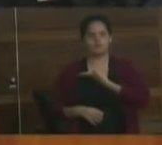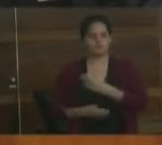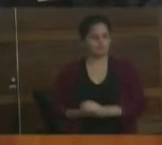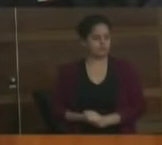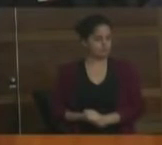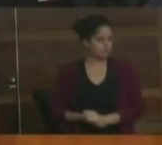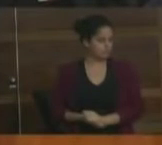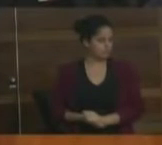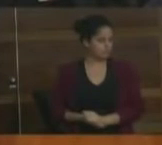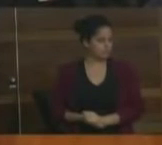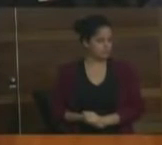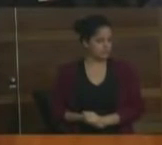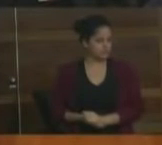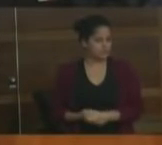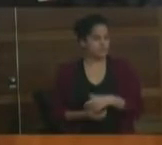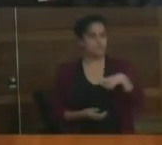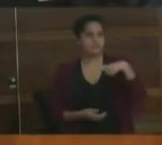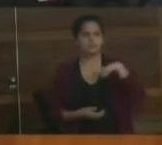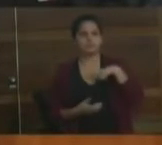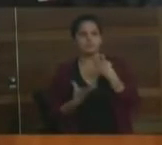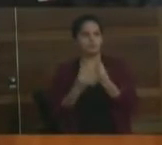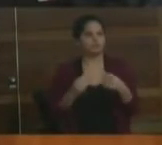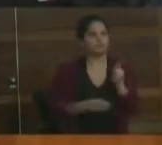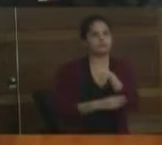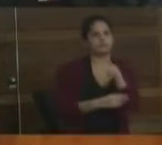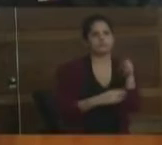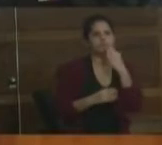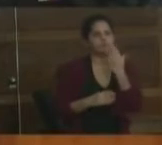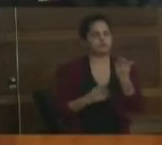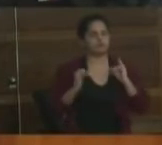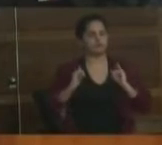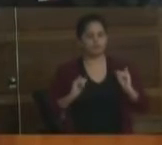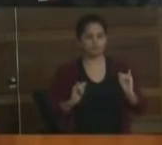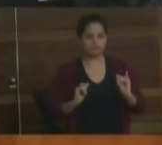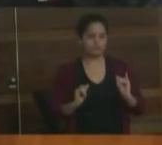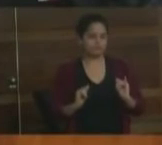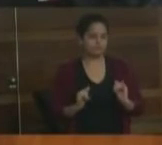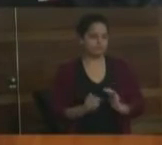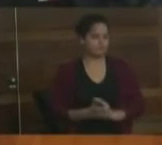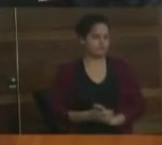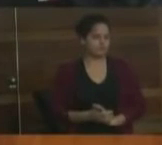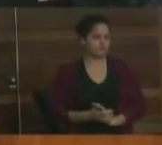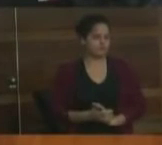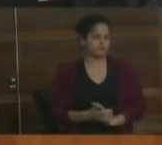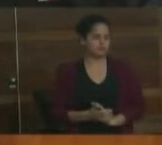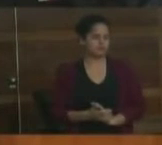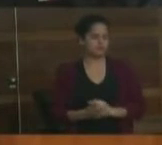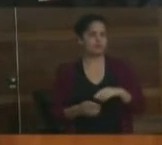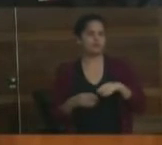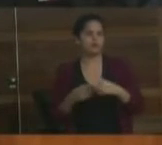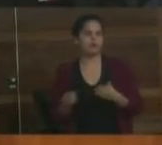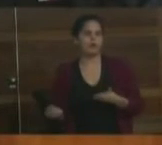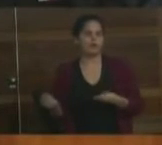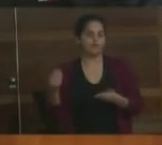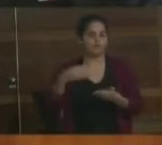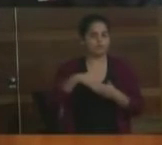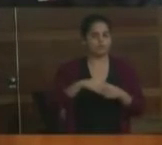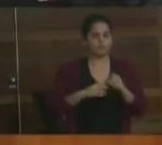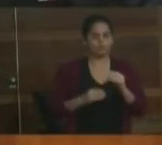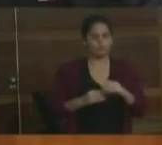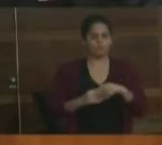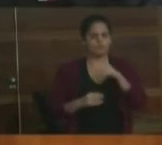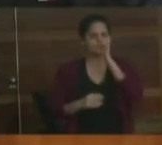o processo estão tudo pedindo aposentadoria quem já pode pedir eu tô indo embora então a reposição é lenta mas tem